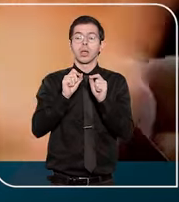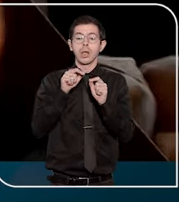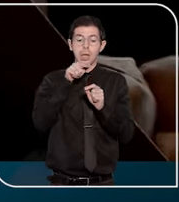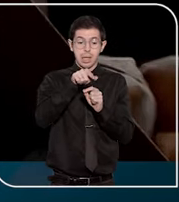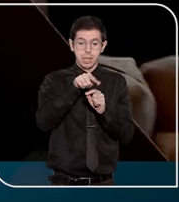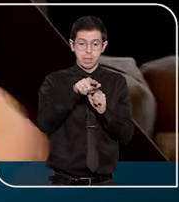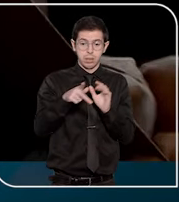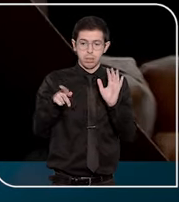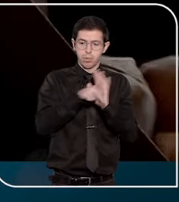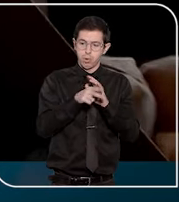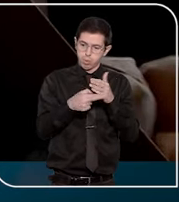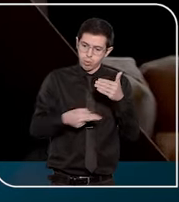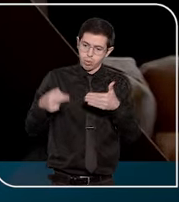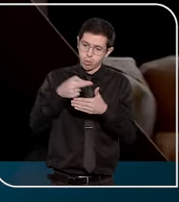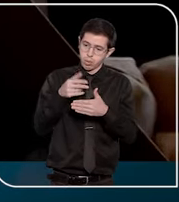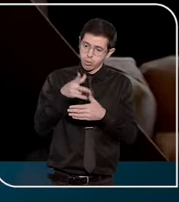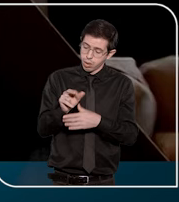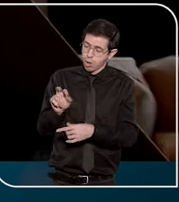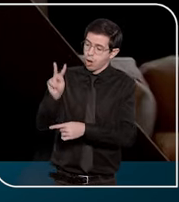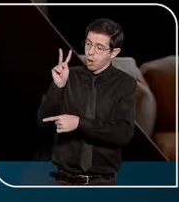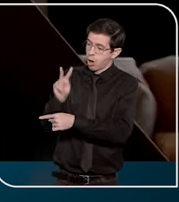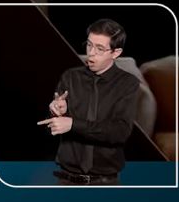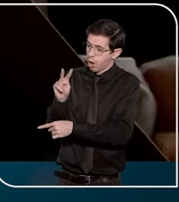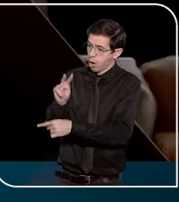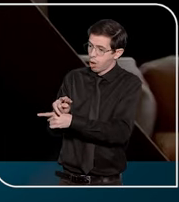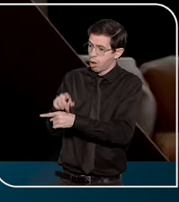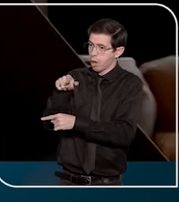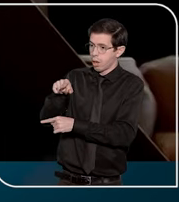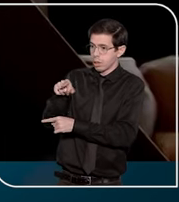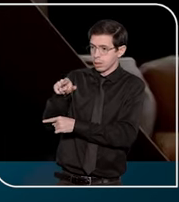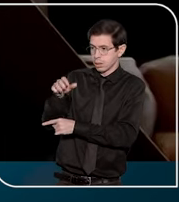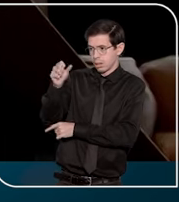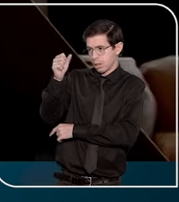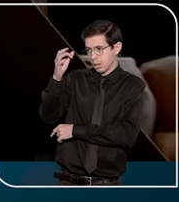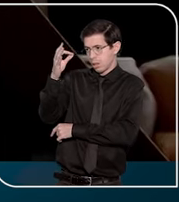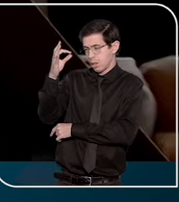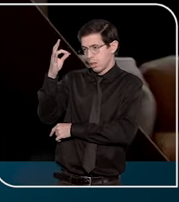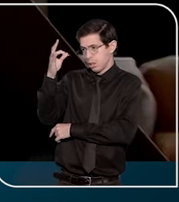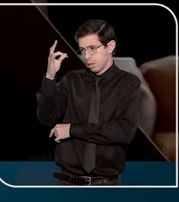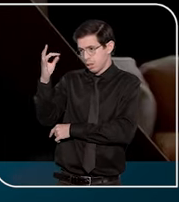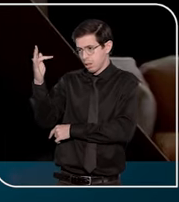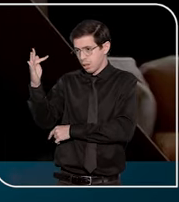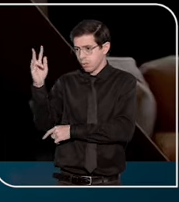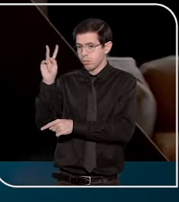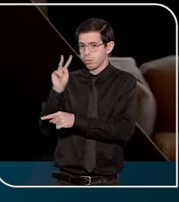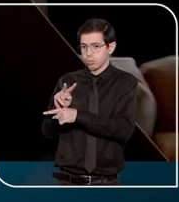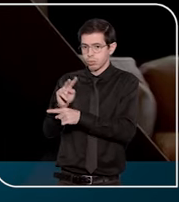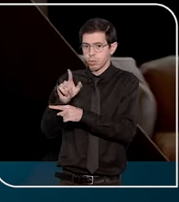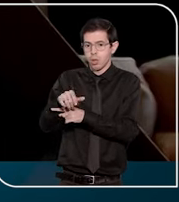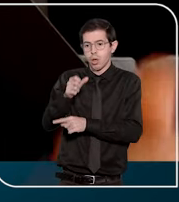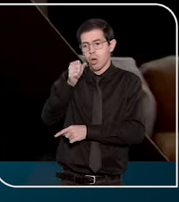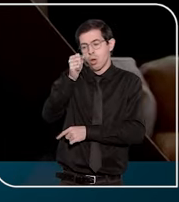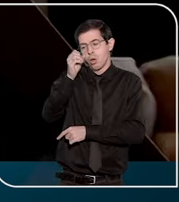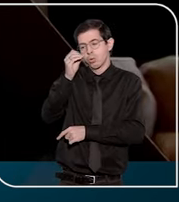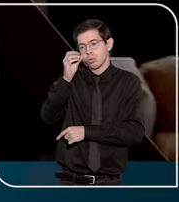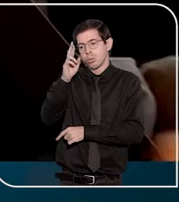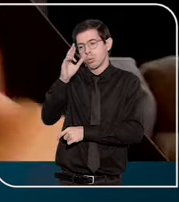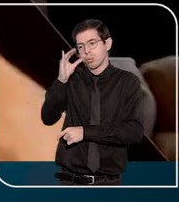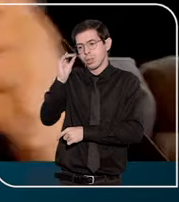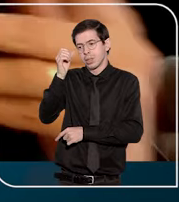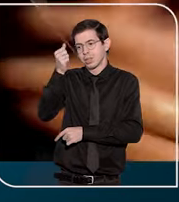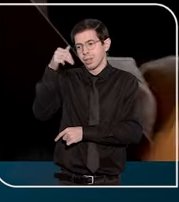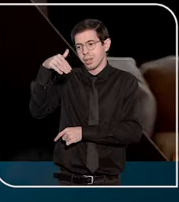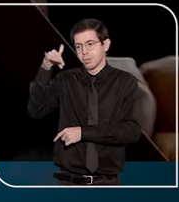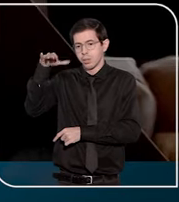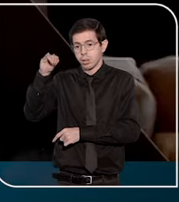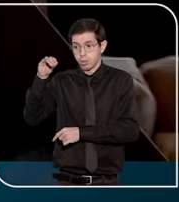esperando o Supremo Tribunal Federal decidir essa matéria. Então, a hipótese aí do sobrestamento existe justamente para isso. Depois, quando